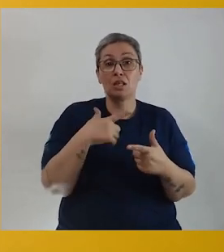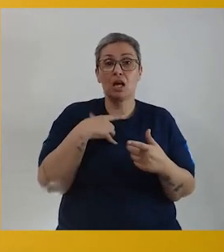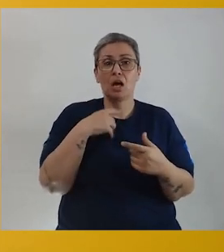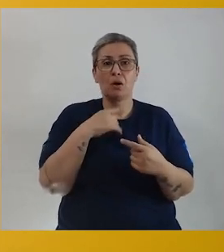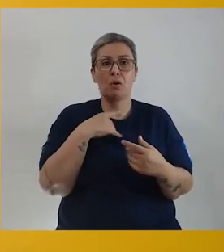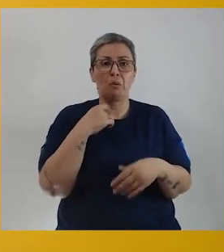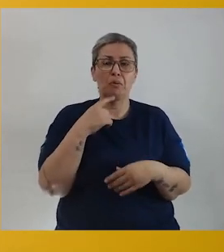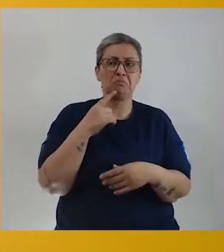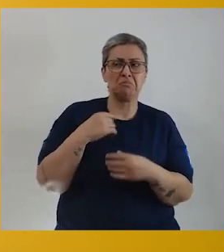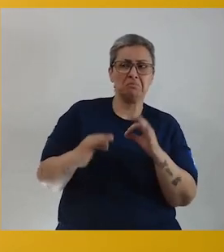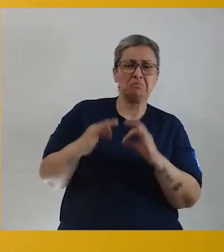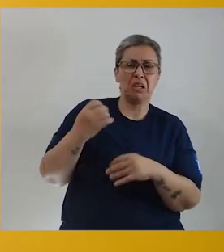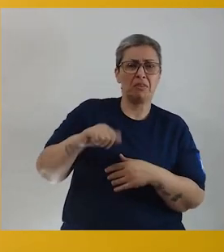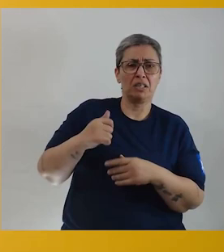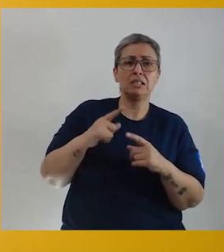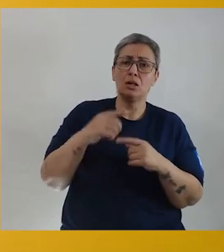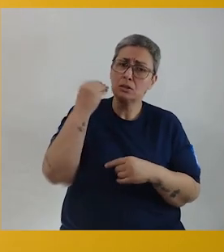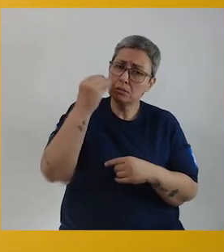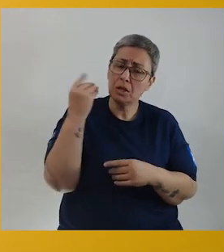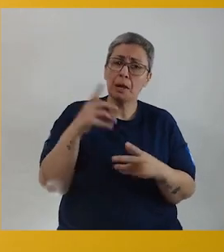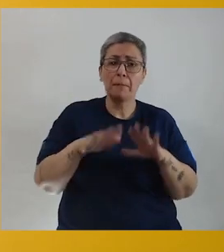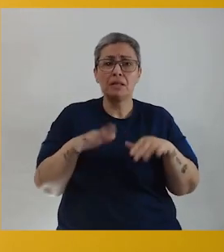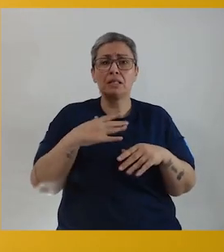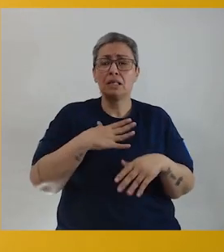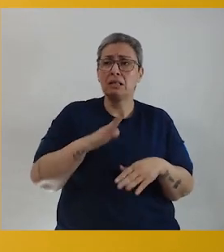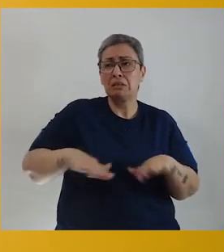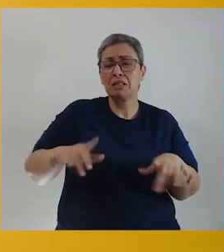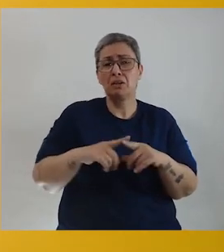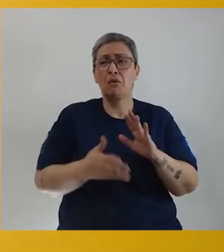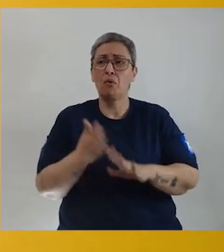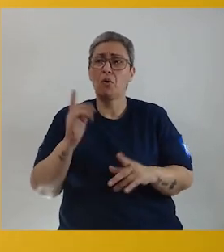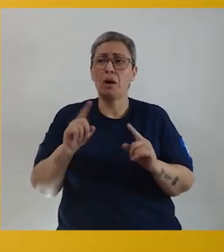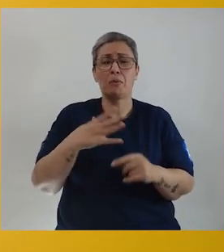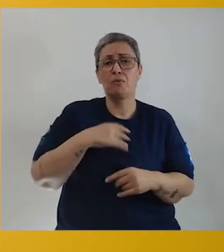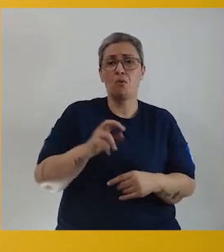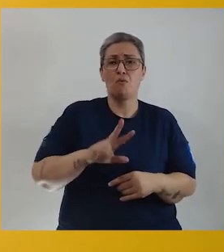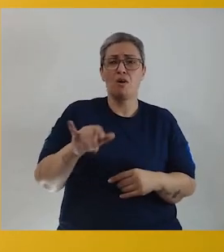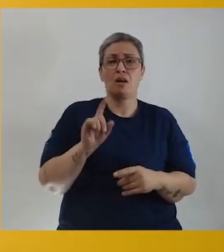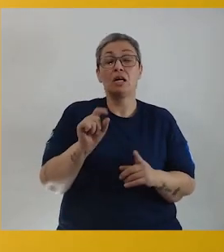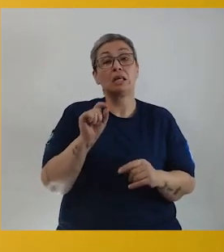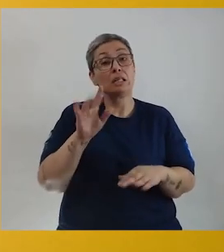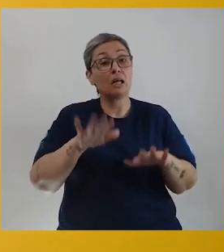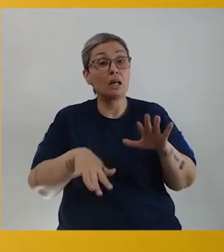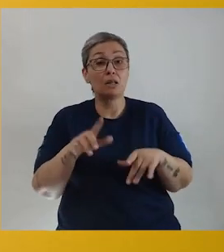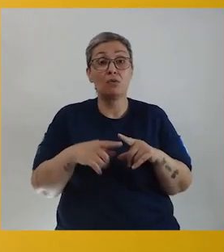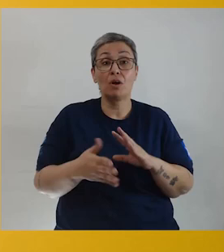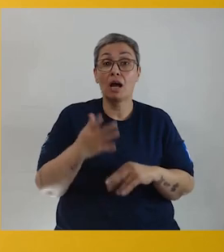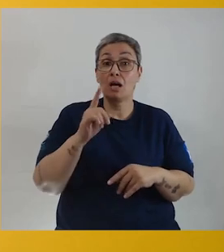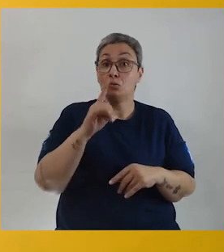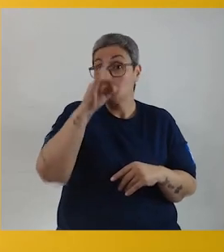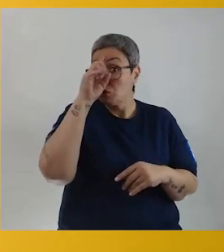nenhum julgamento. Experiencie. De repente a criança, mas eu não vou sair porque meu filho não vai. Então, talvez ele não